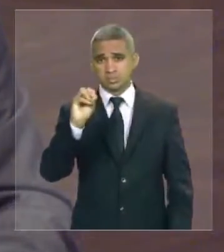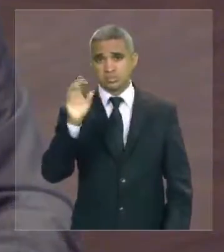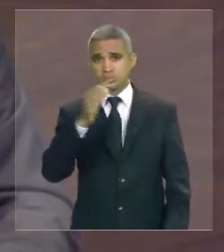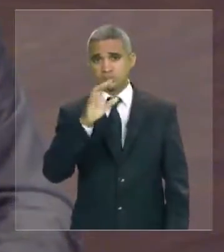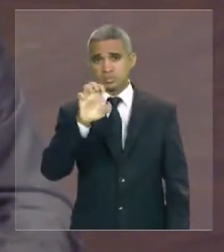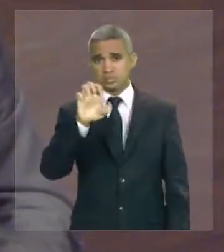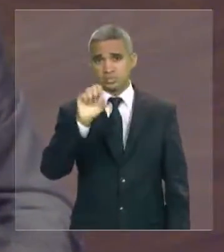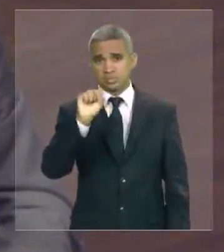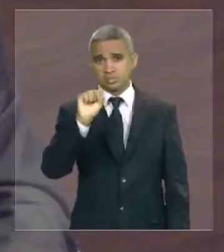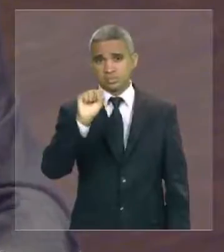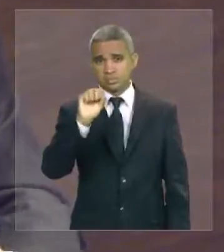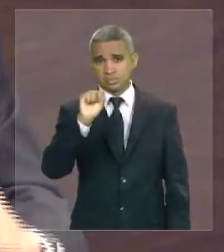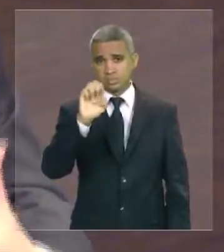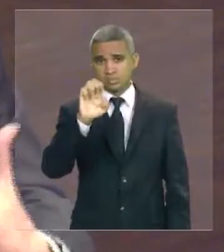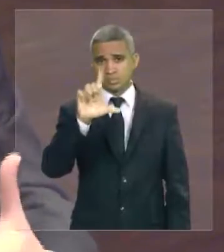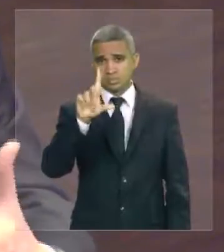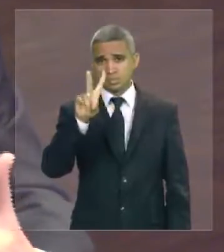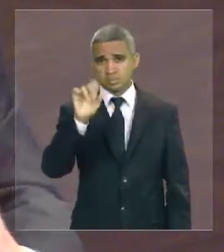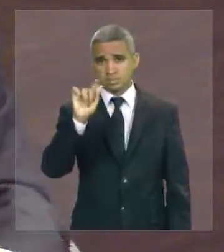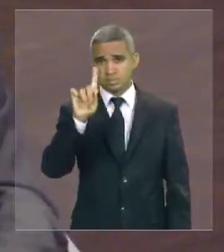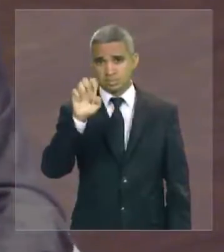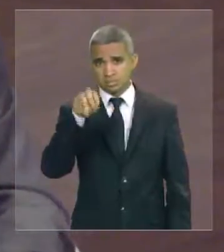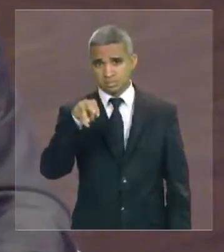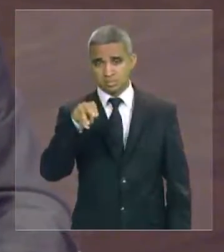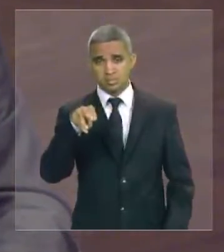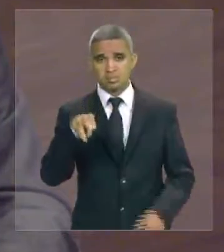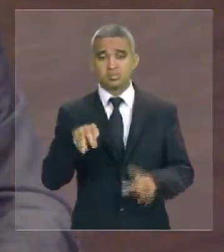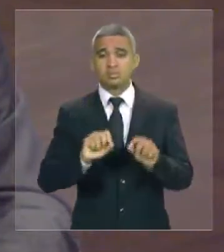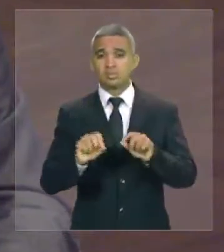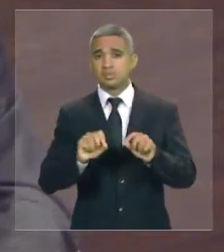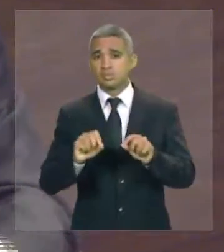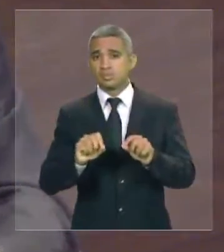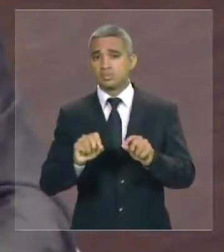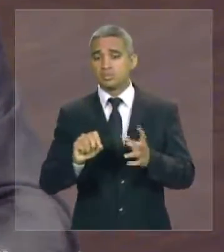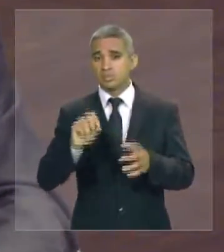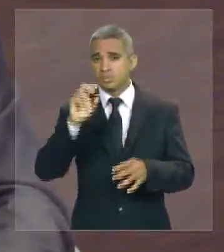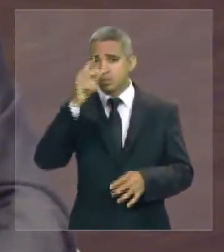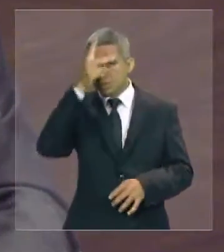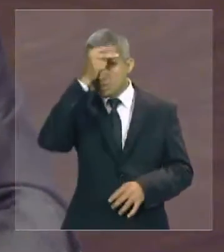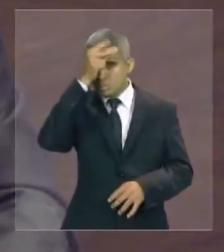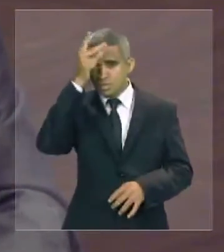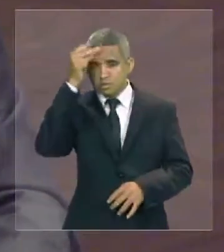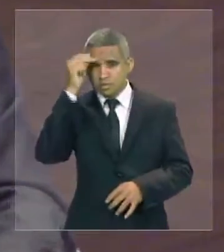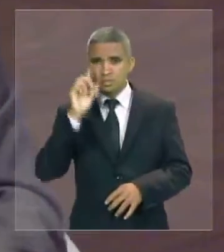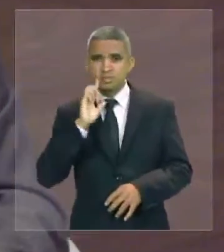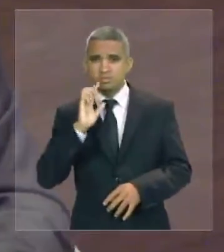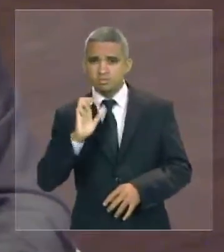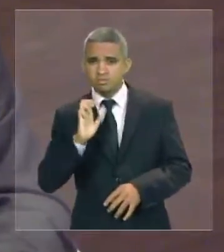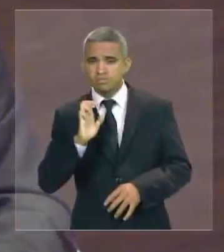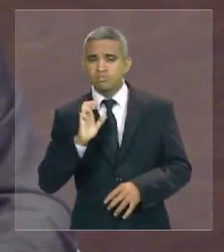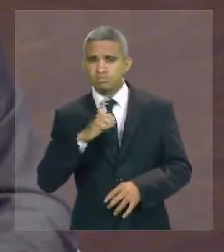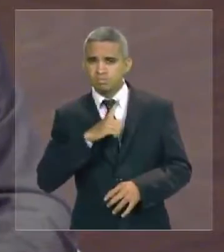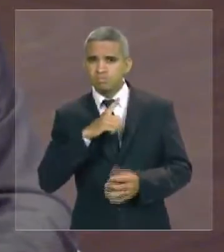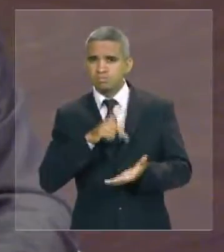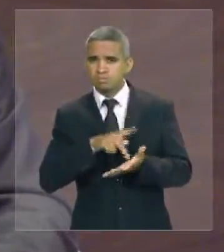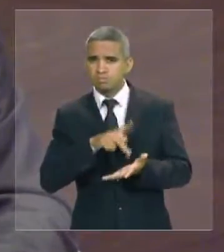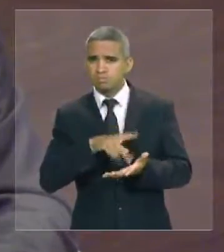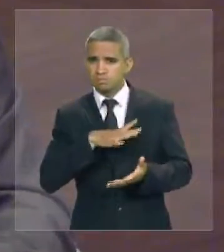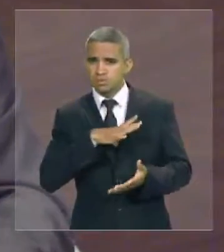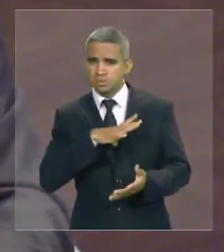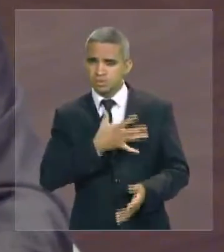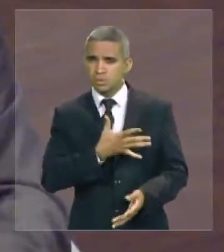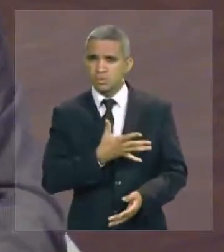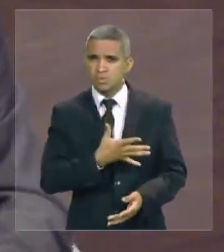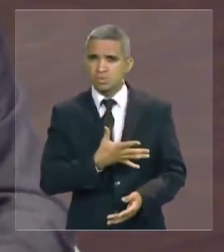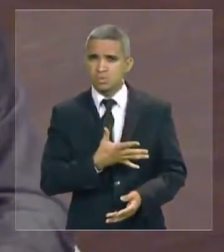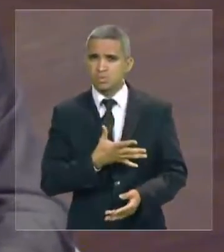tudo, o que o nosso prefeito, muito corajosamente,